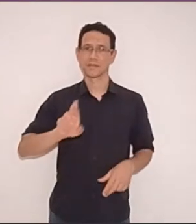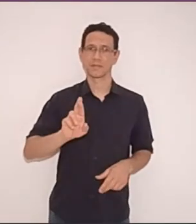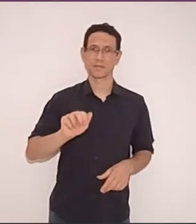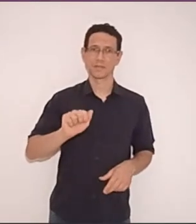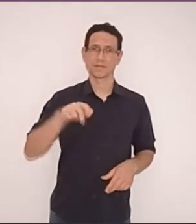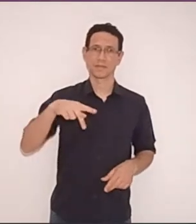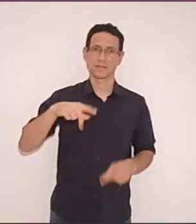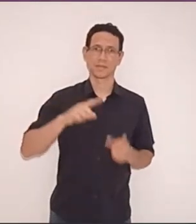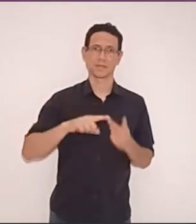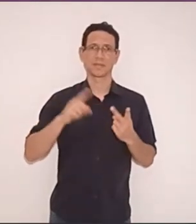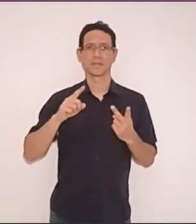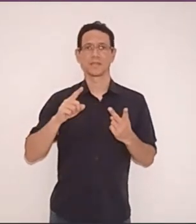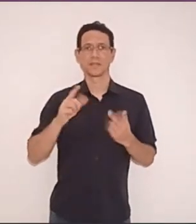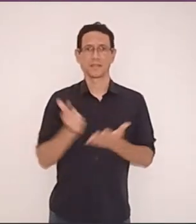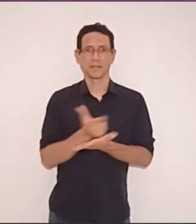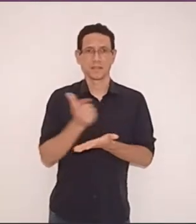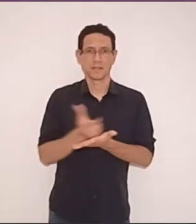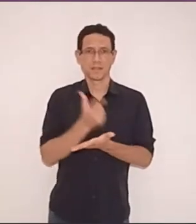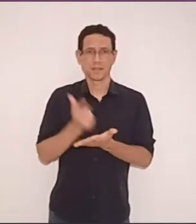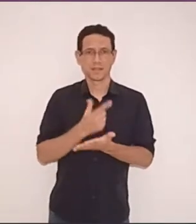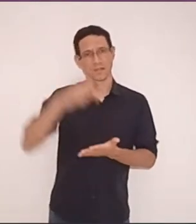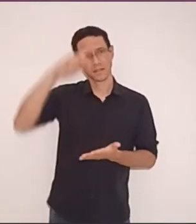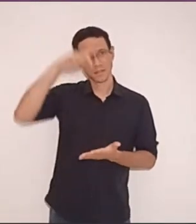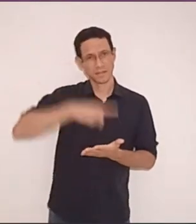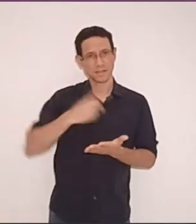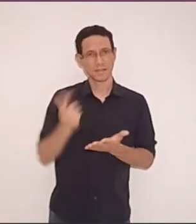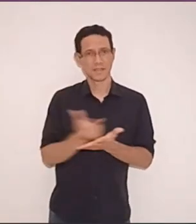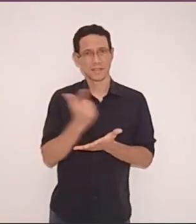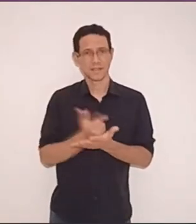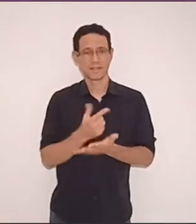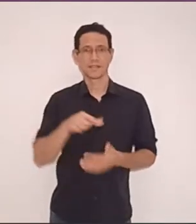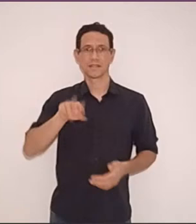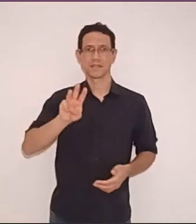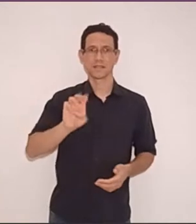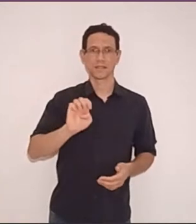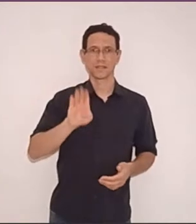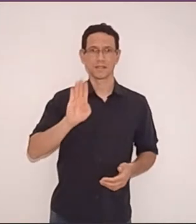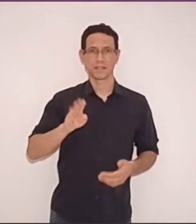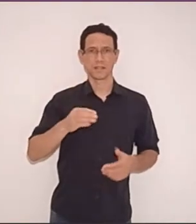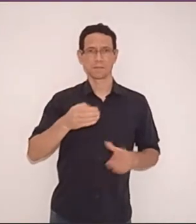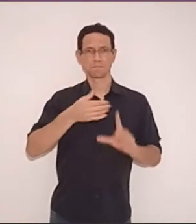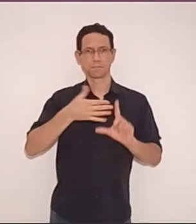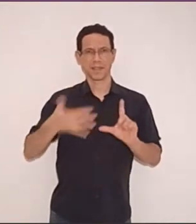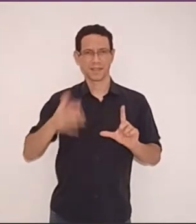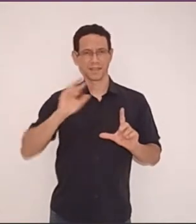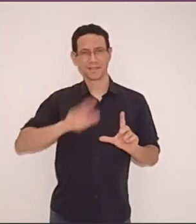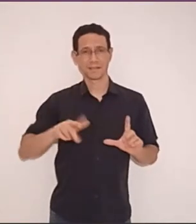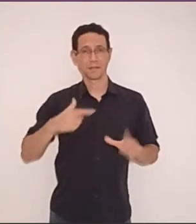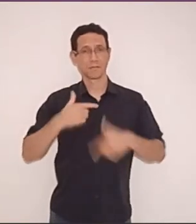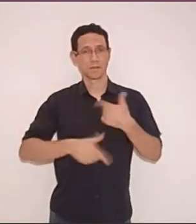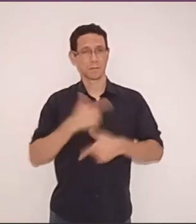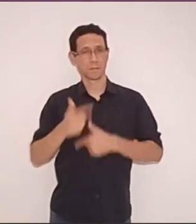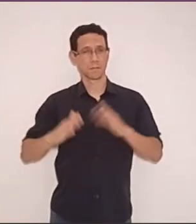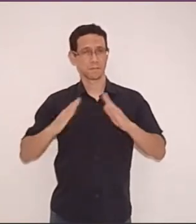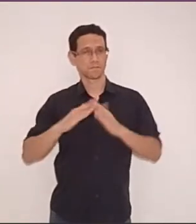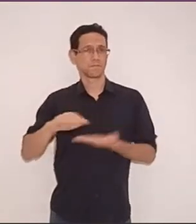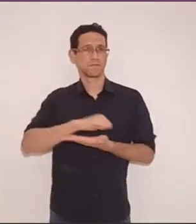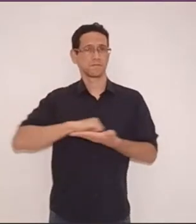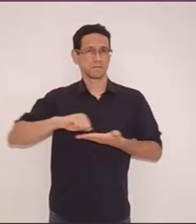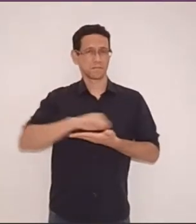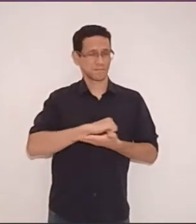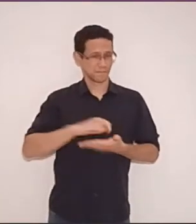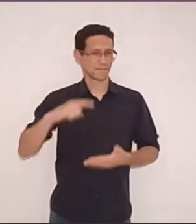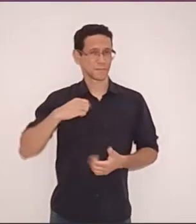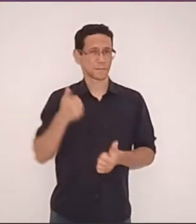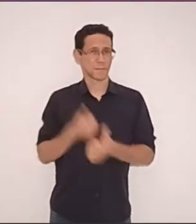escrevi um livro porque eu dizendo o outro livro produzir uma websérie mas o trabalho doméstico é algo que está muito próximo que se não